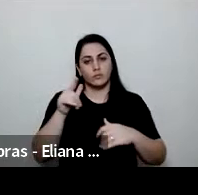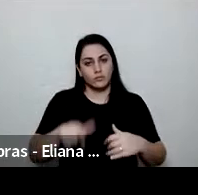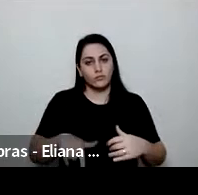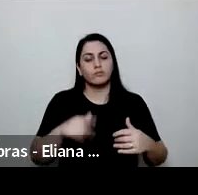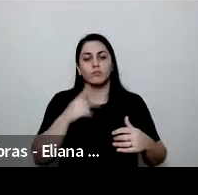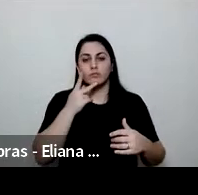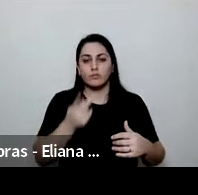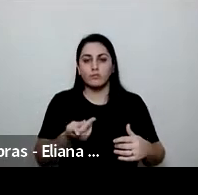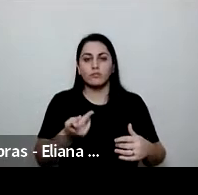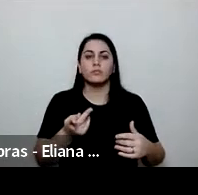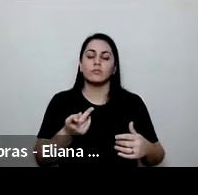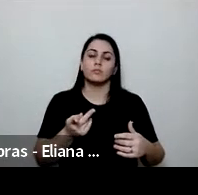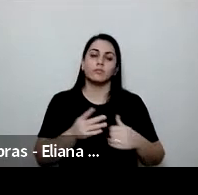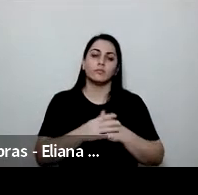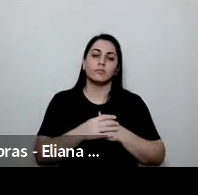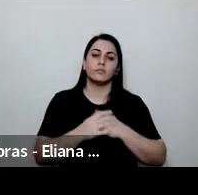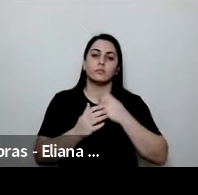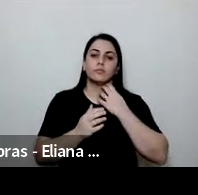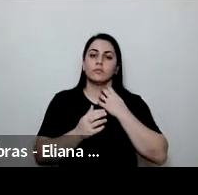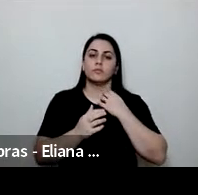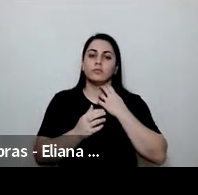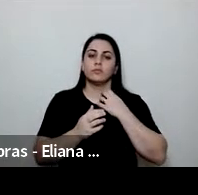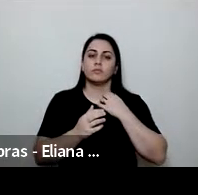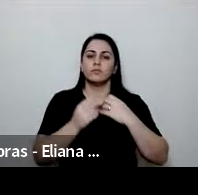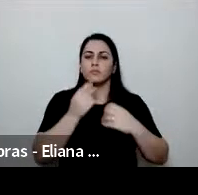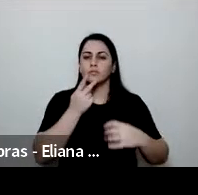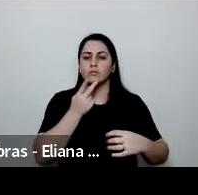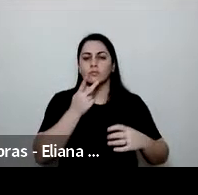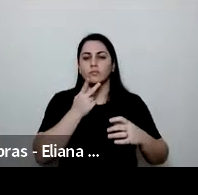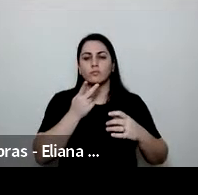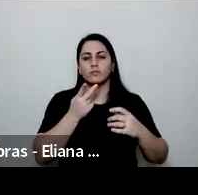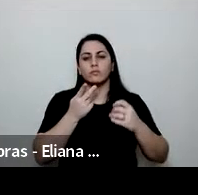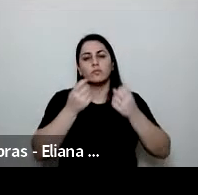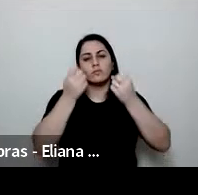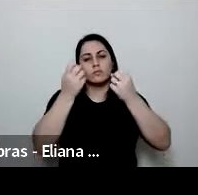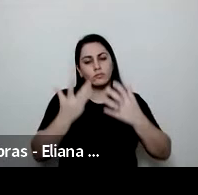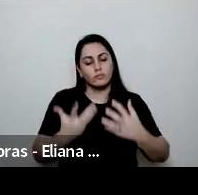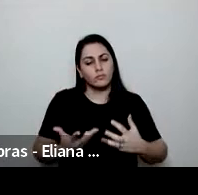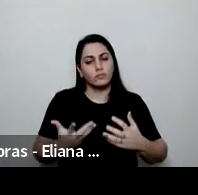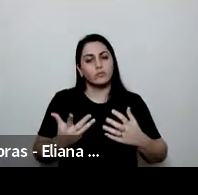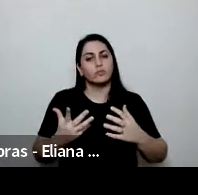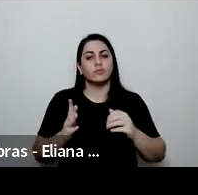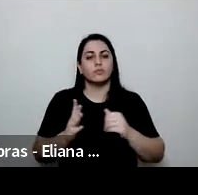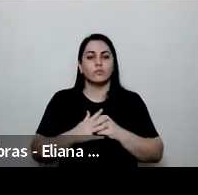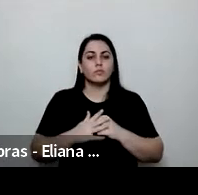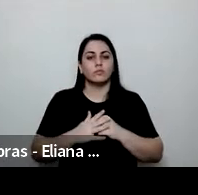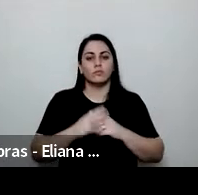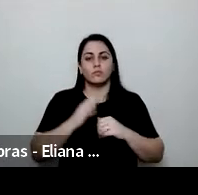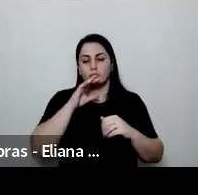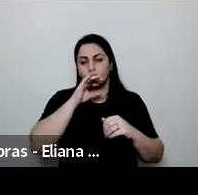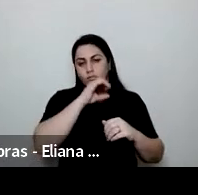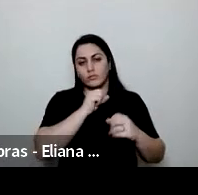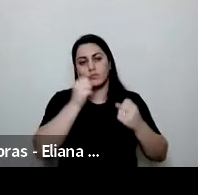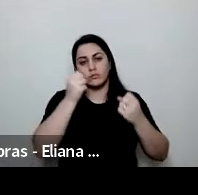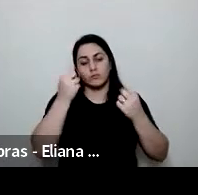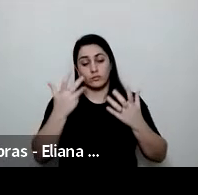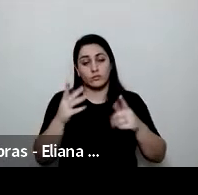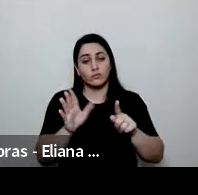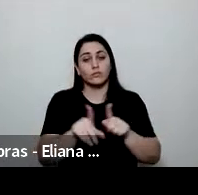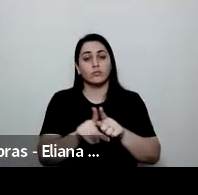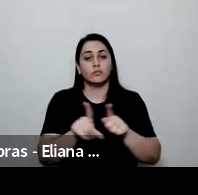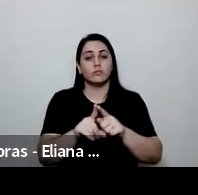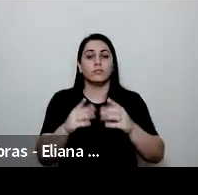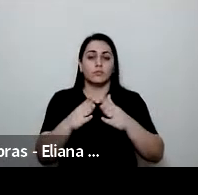tarde a todos portanto eu vou fazer aqui um previsto no relatório da compreensão da demanda essa representação